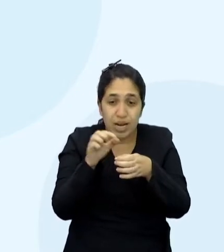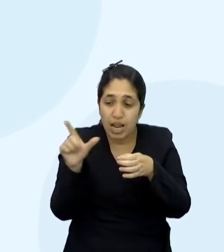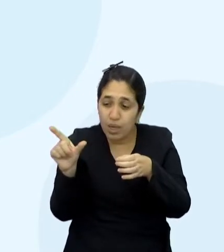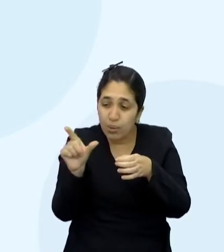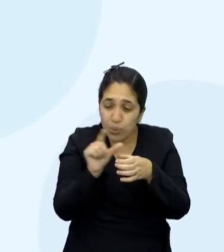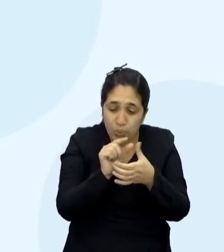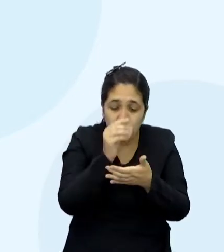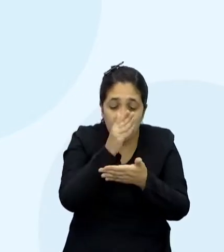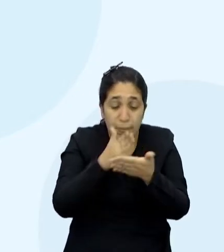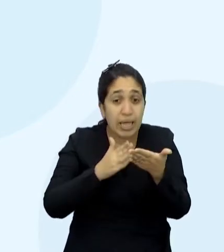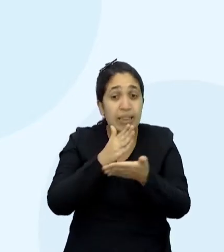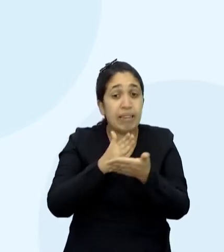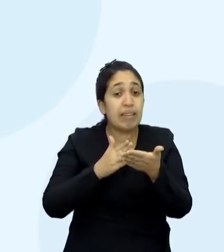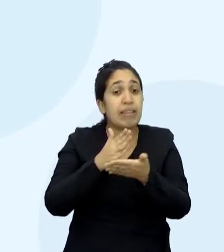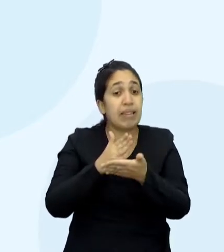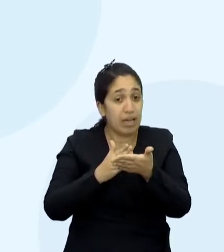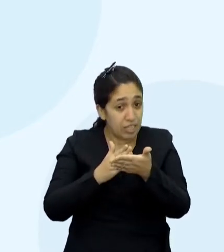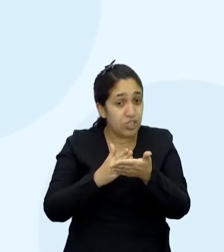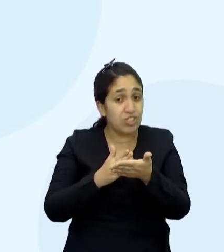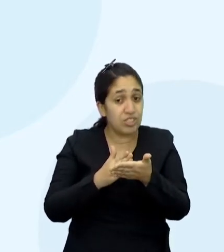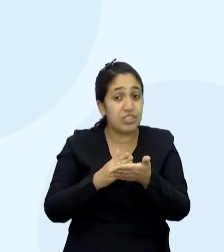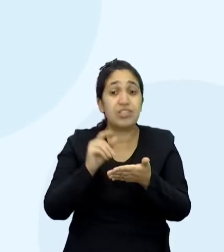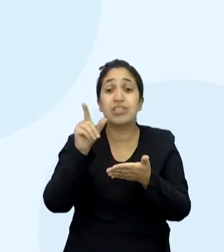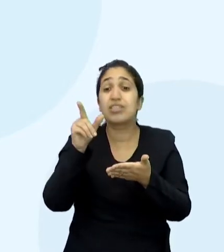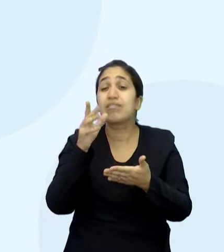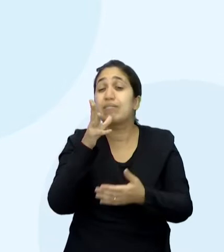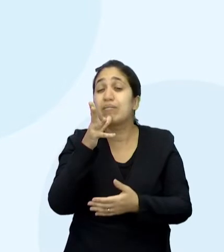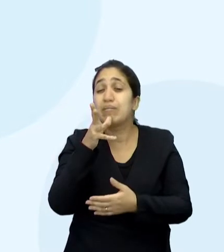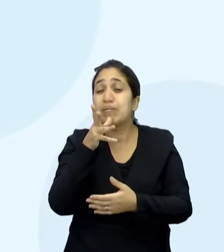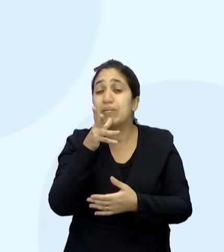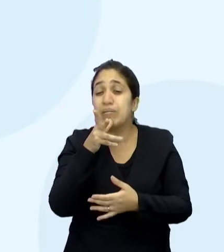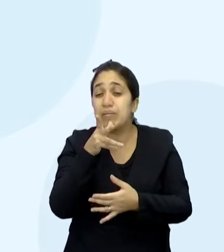a metade, parar de emitir radiação, demora